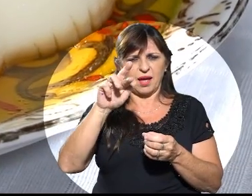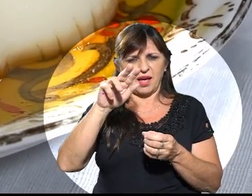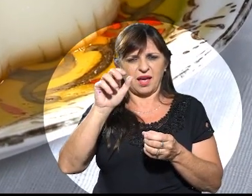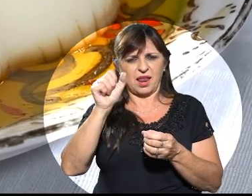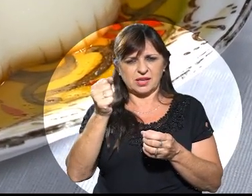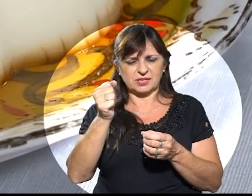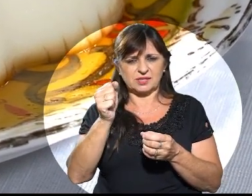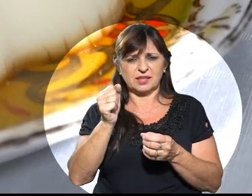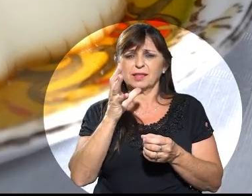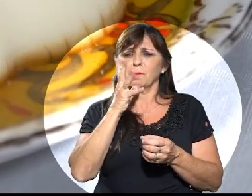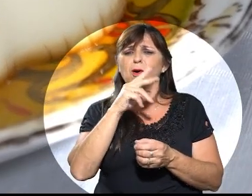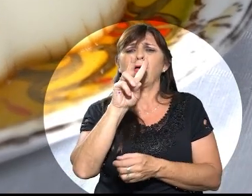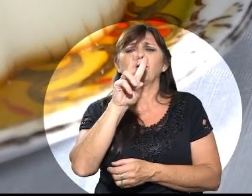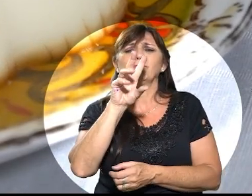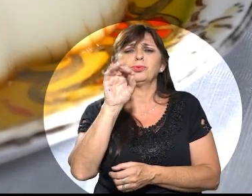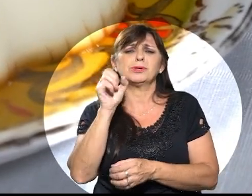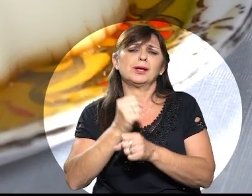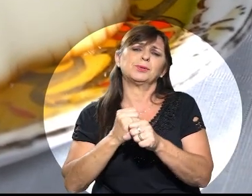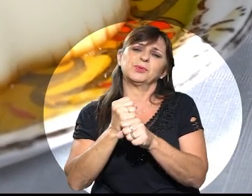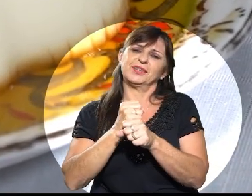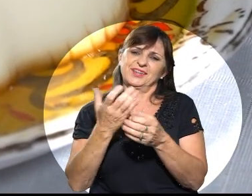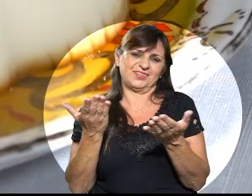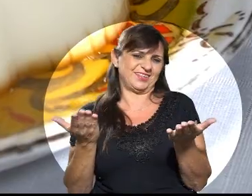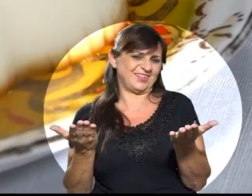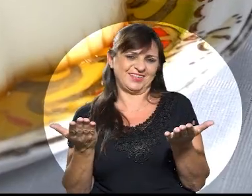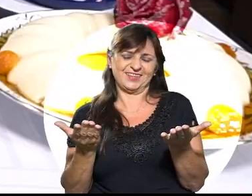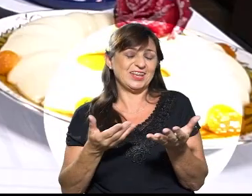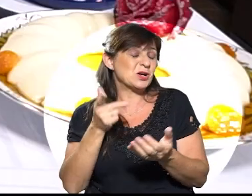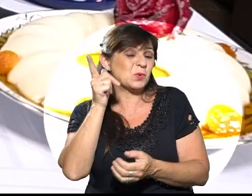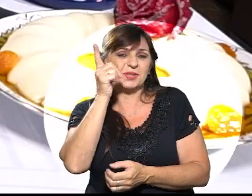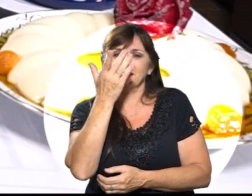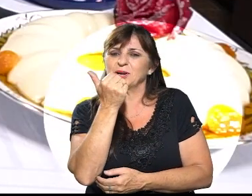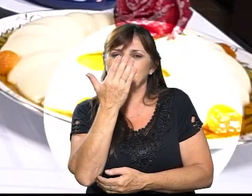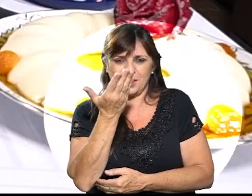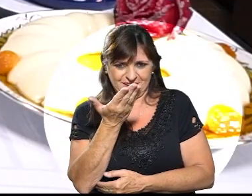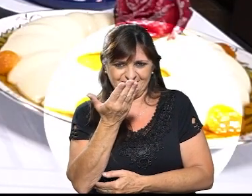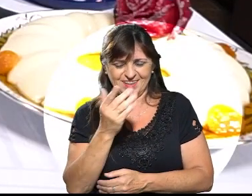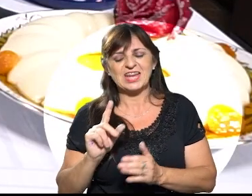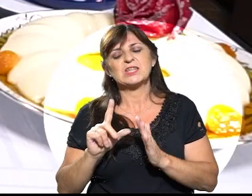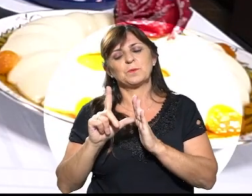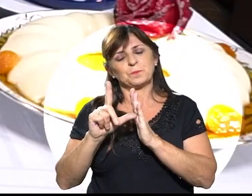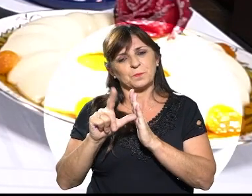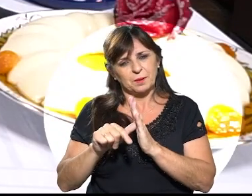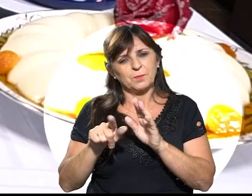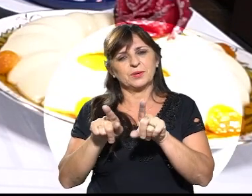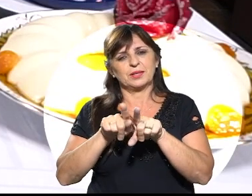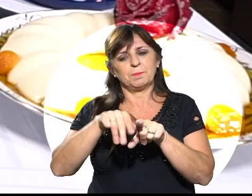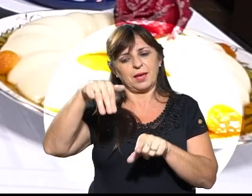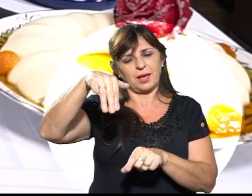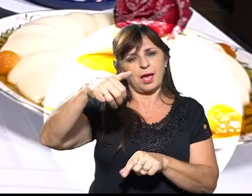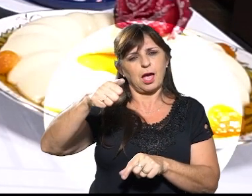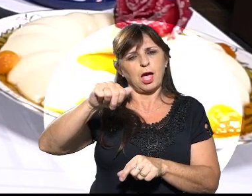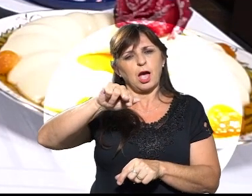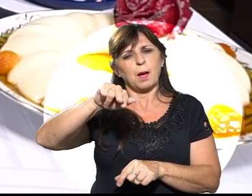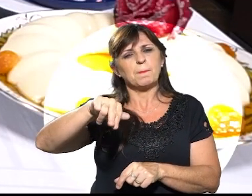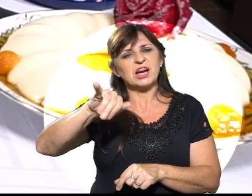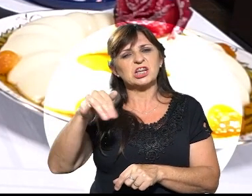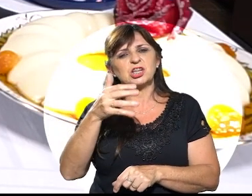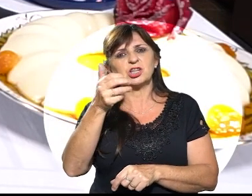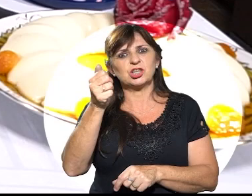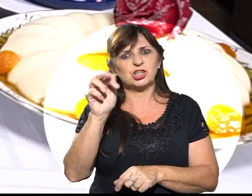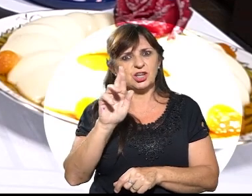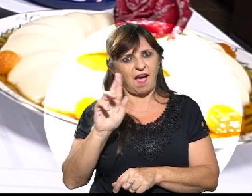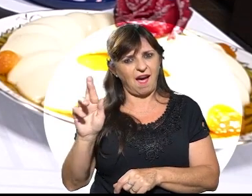rosas. Porque eles usam muito, como eu disse, é uma comida cheirosa. Eles usam água de rosas e flor